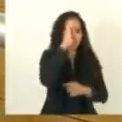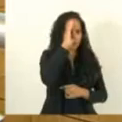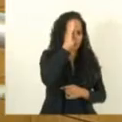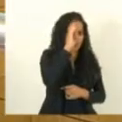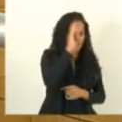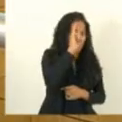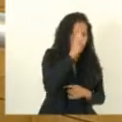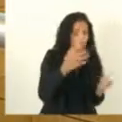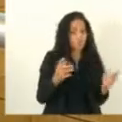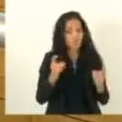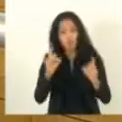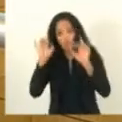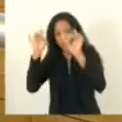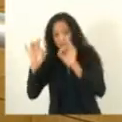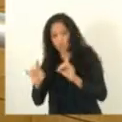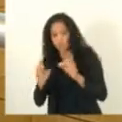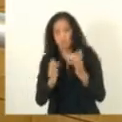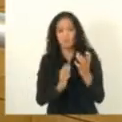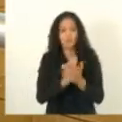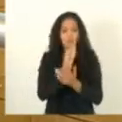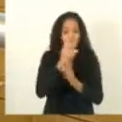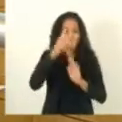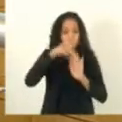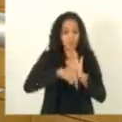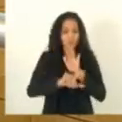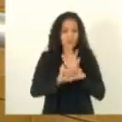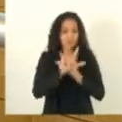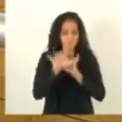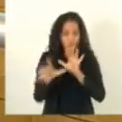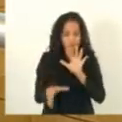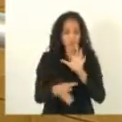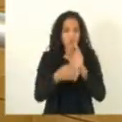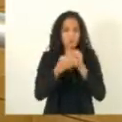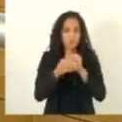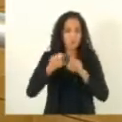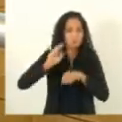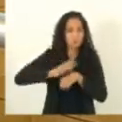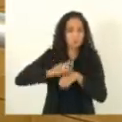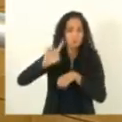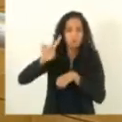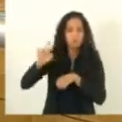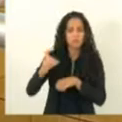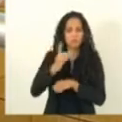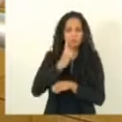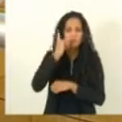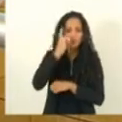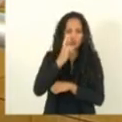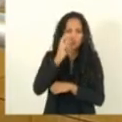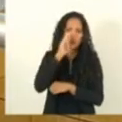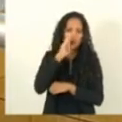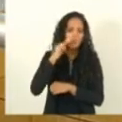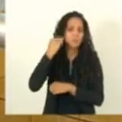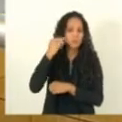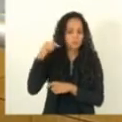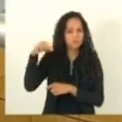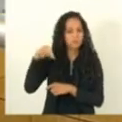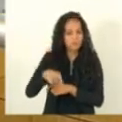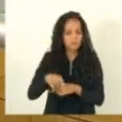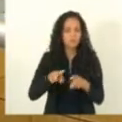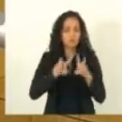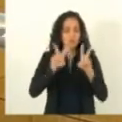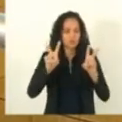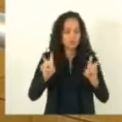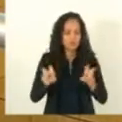uma extraordinária. Foi aprovado o projeto de lei complementar de autoria do ex-deputado Lorenzo Pasolini, que trata